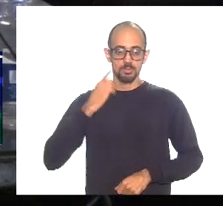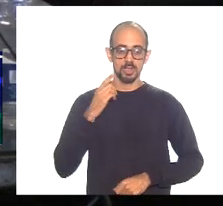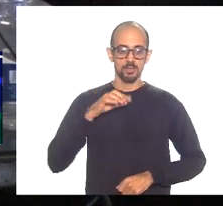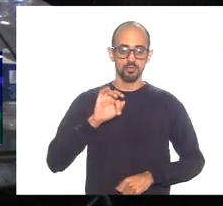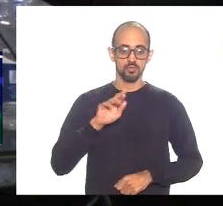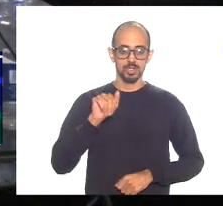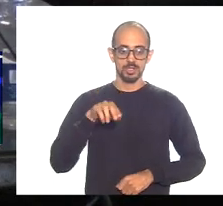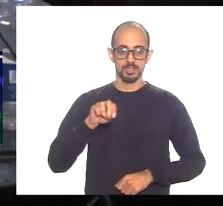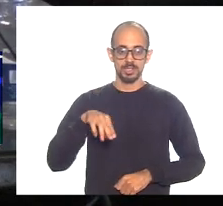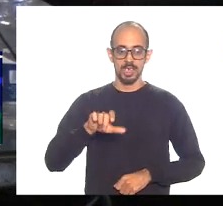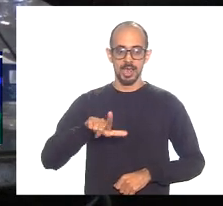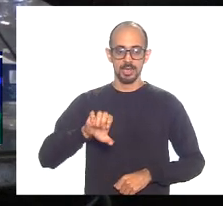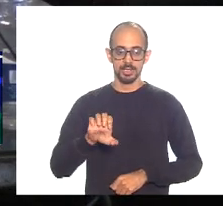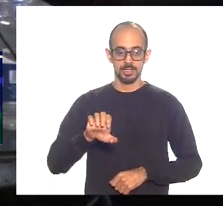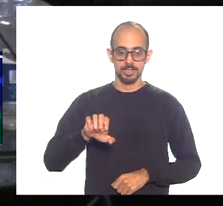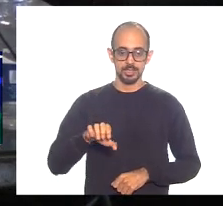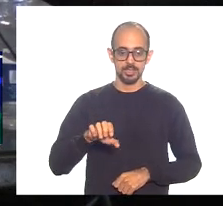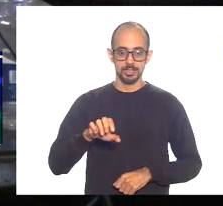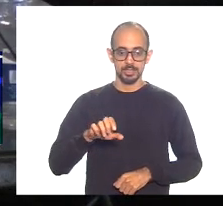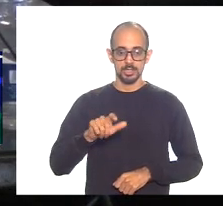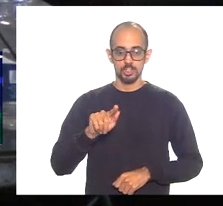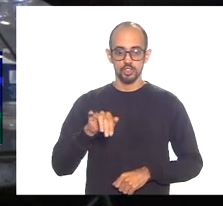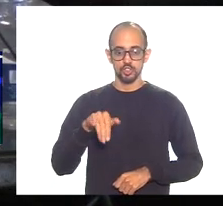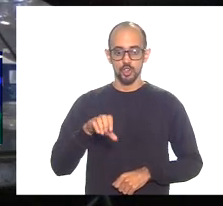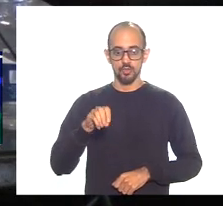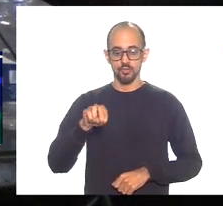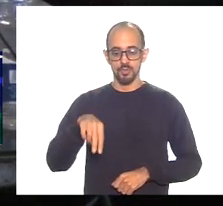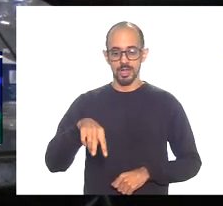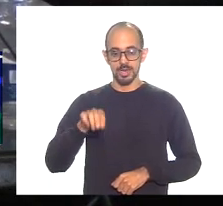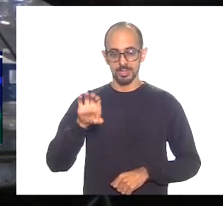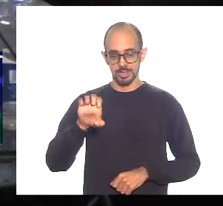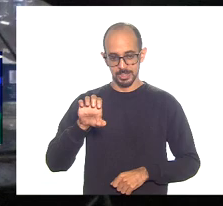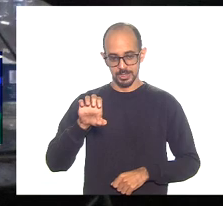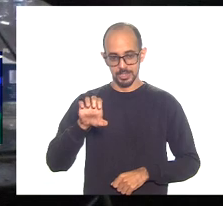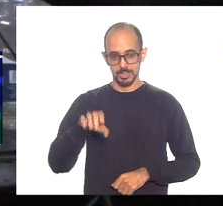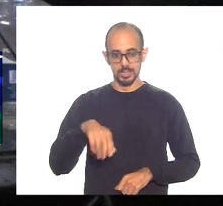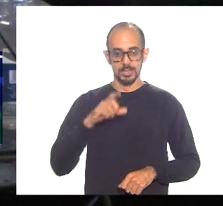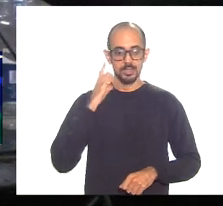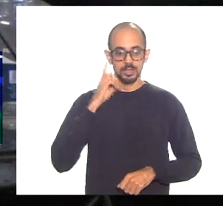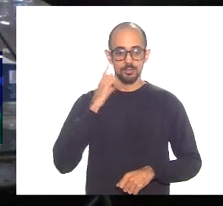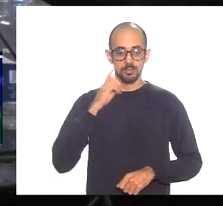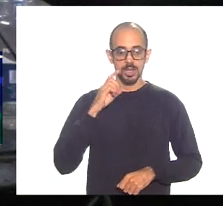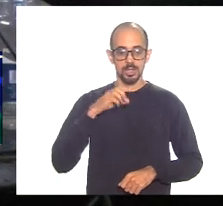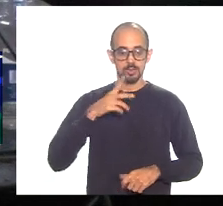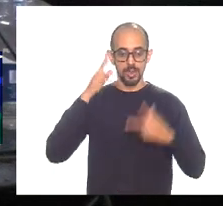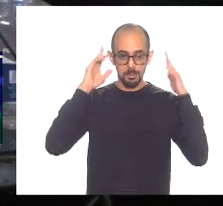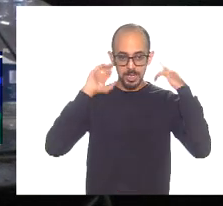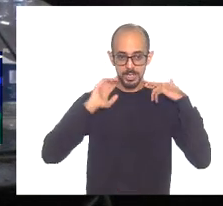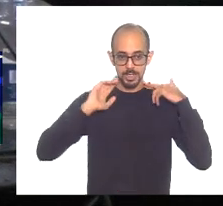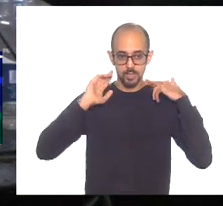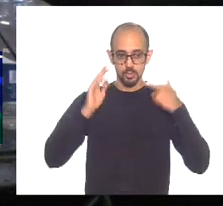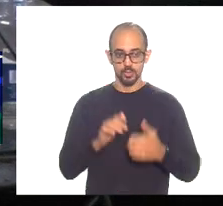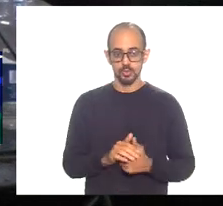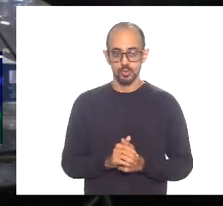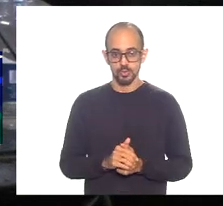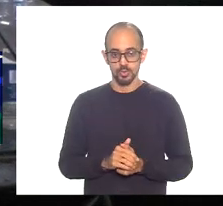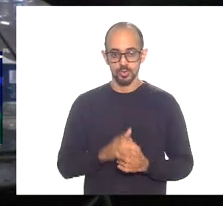Motta Deputado Giovani Ratinho Deputado Marcelo cabeleireiro